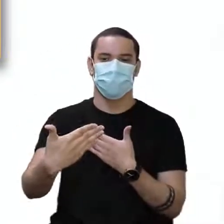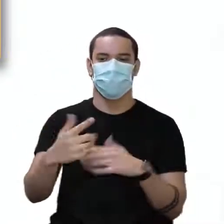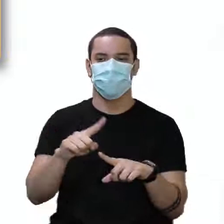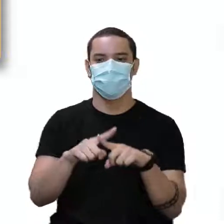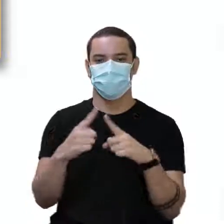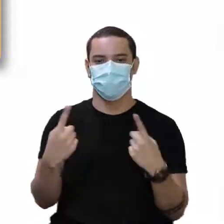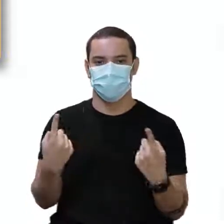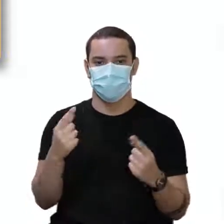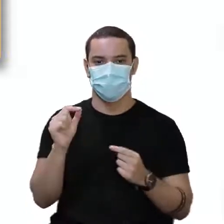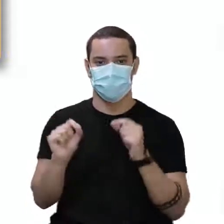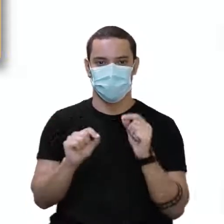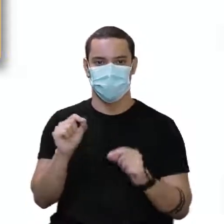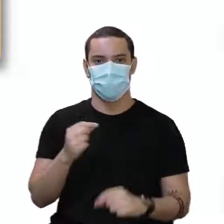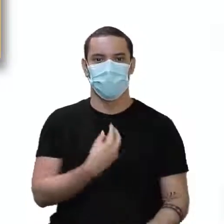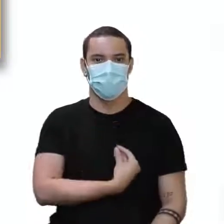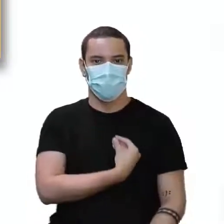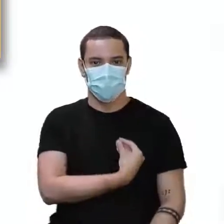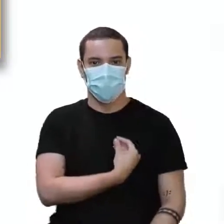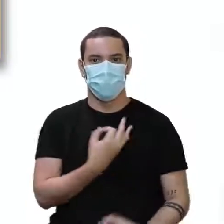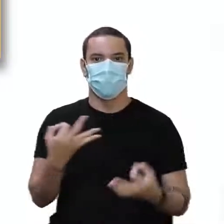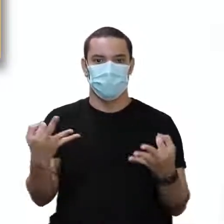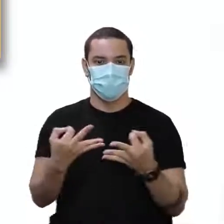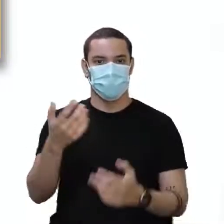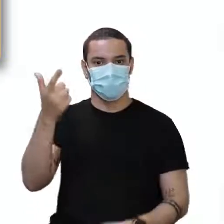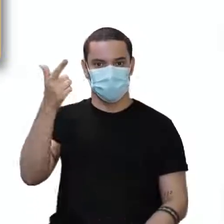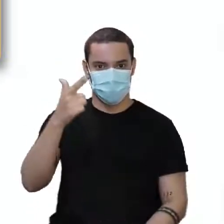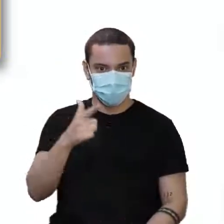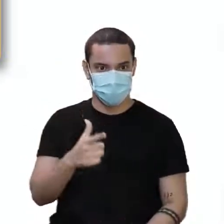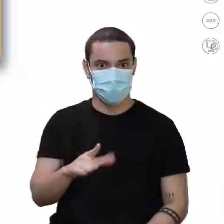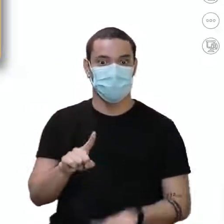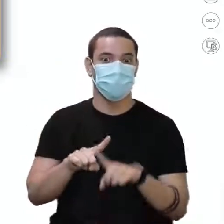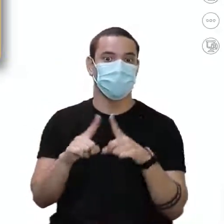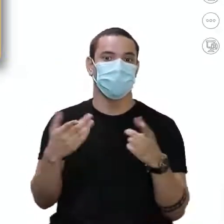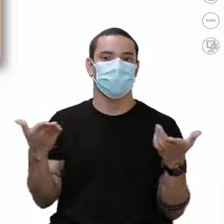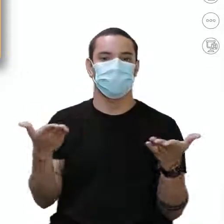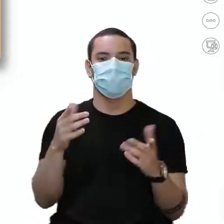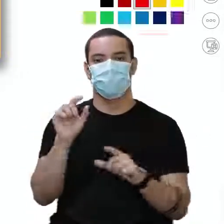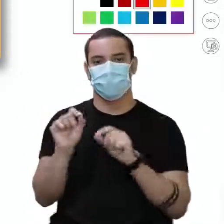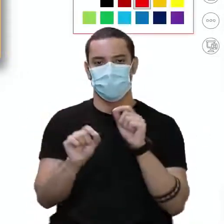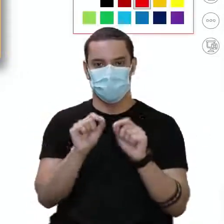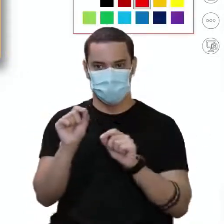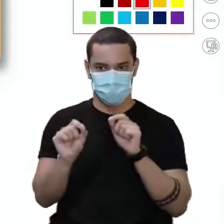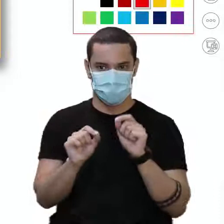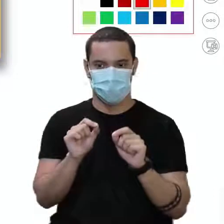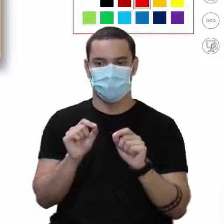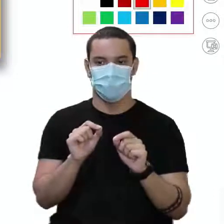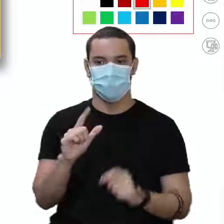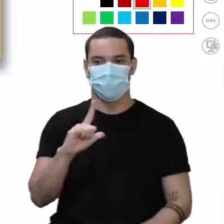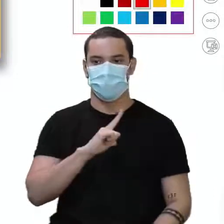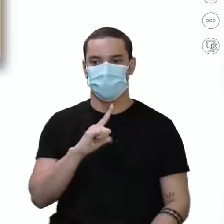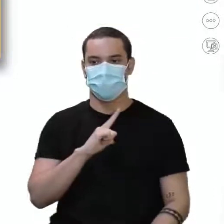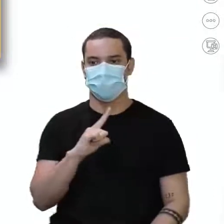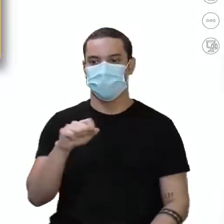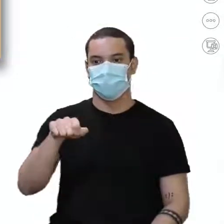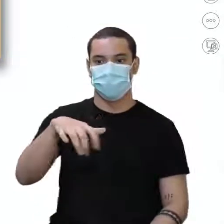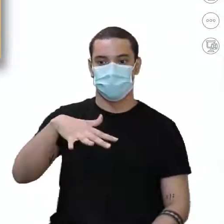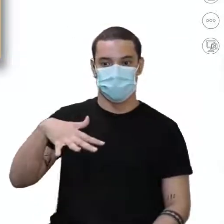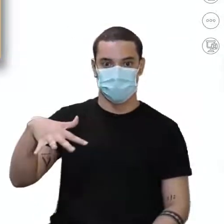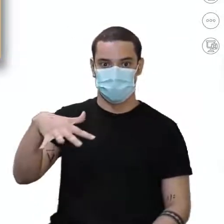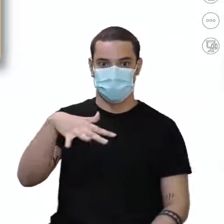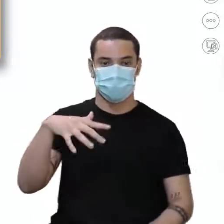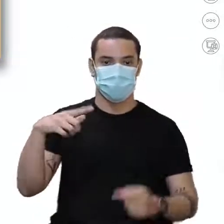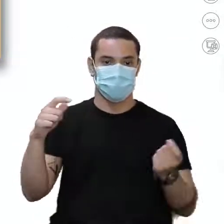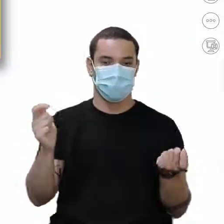temos aí o Present Perfect de novo. Só que agora, ó, presta atenção, ele vai ter uma situação aí